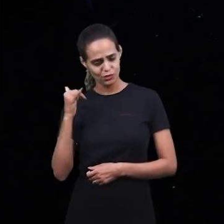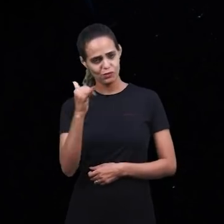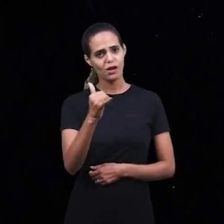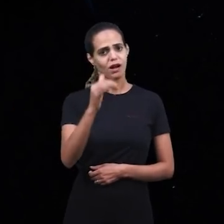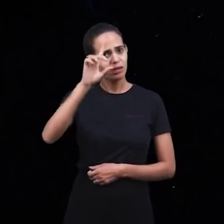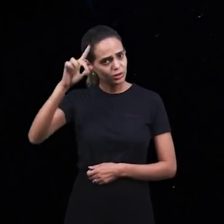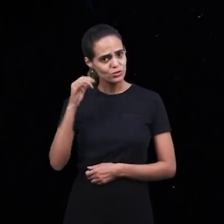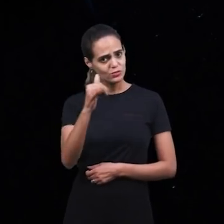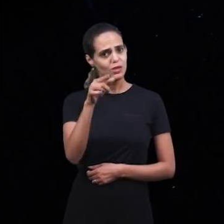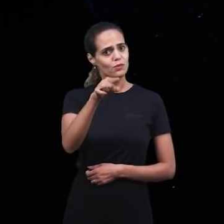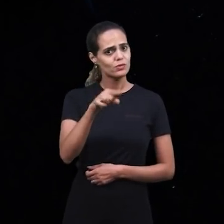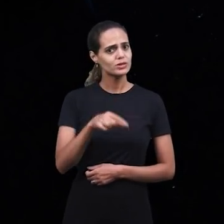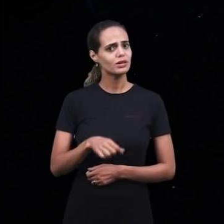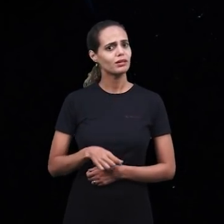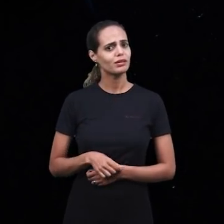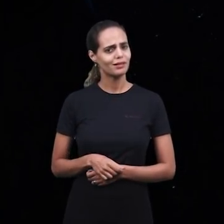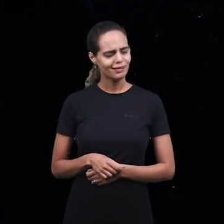Senhor.